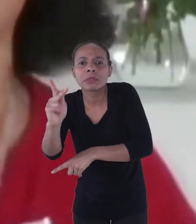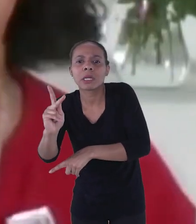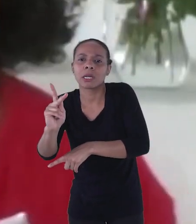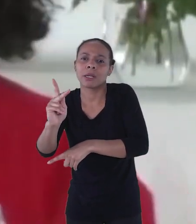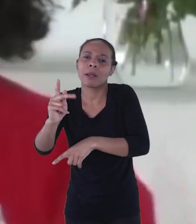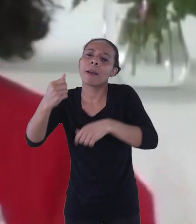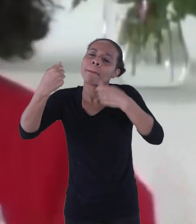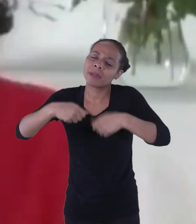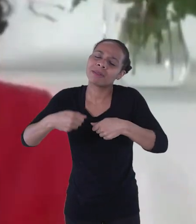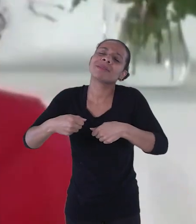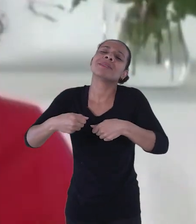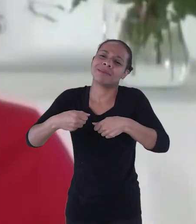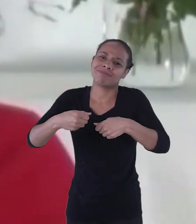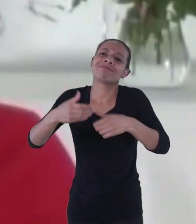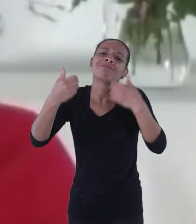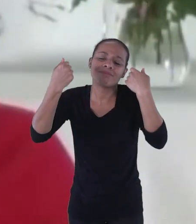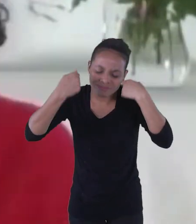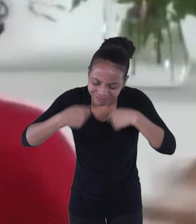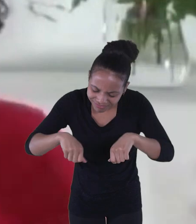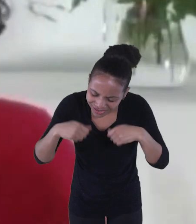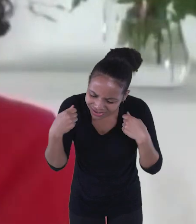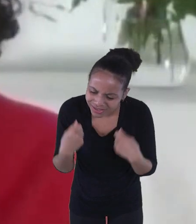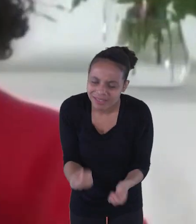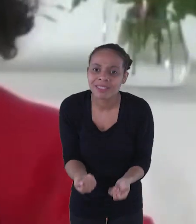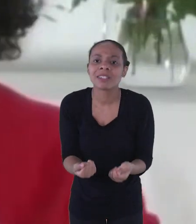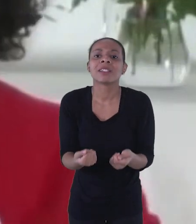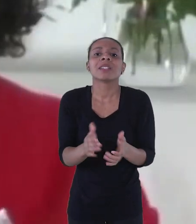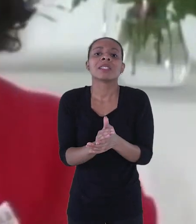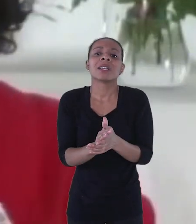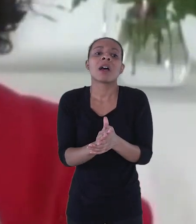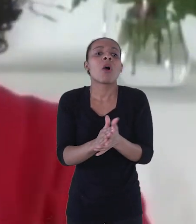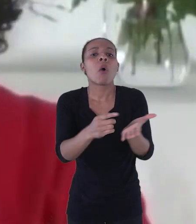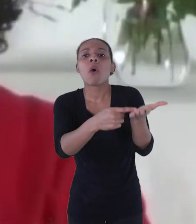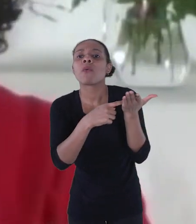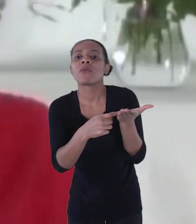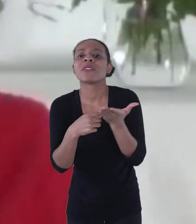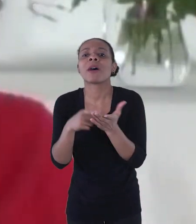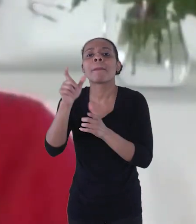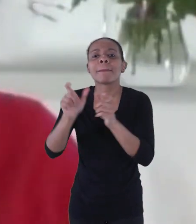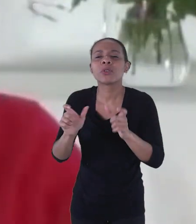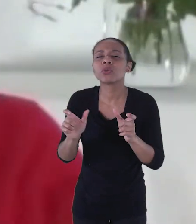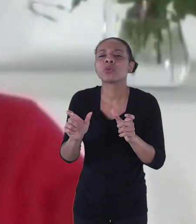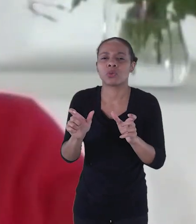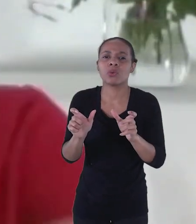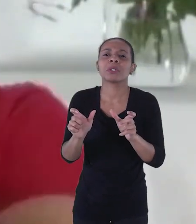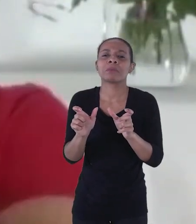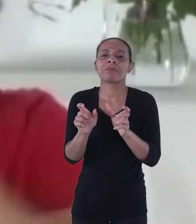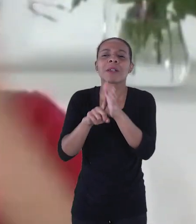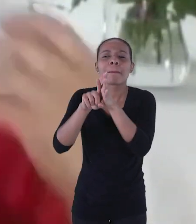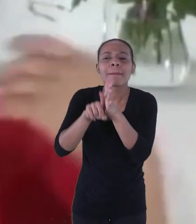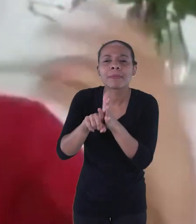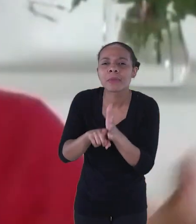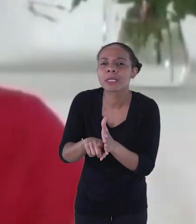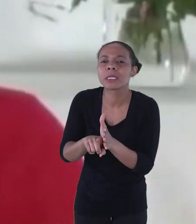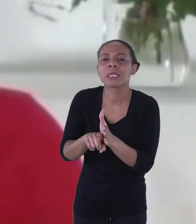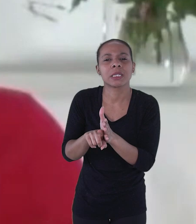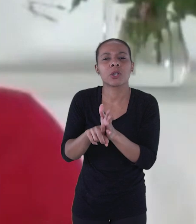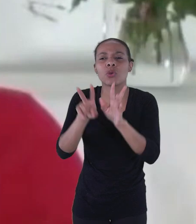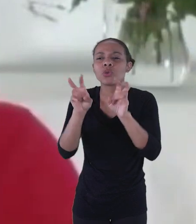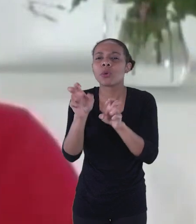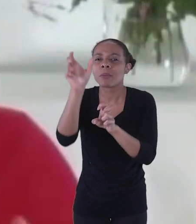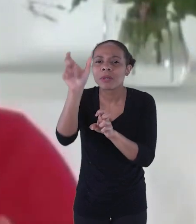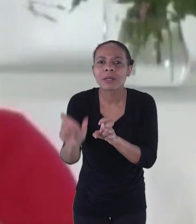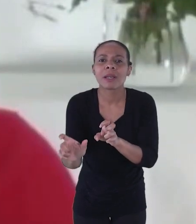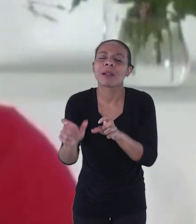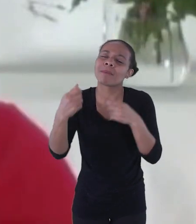vocês devem convidar. Ela faz um estudo, uma tese de doutorado sobre Carolina, ela vem aqui, ela visita,